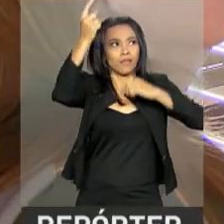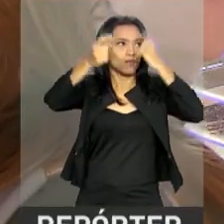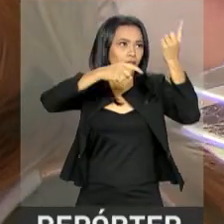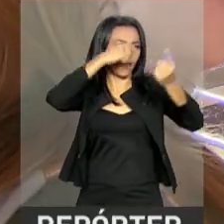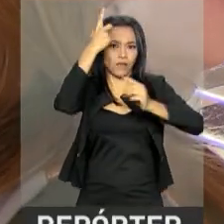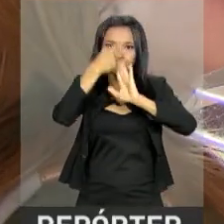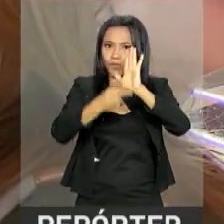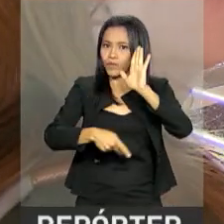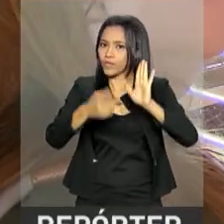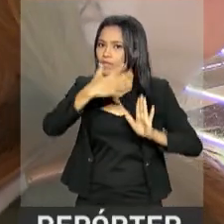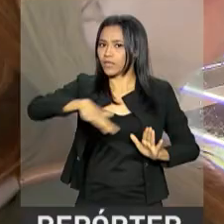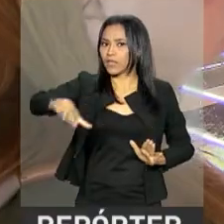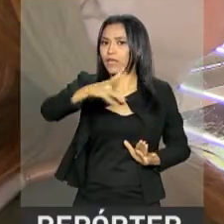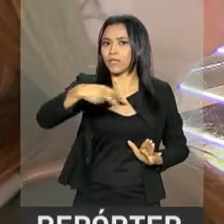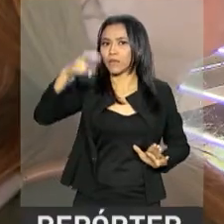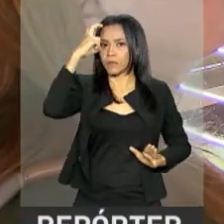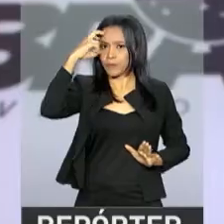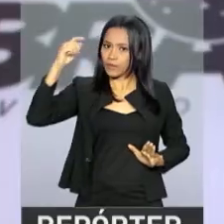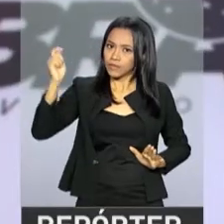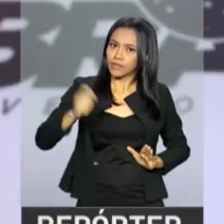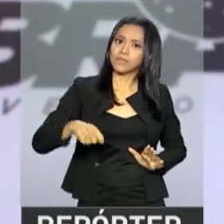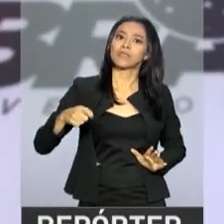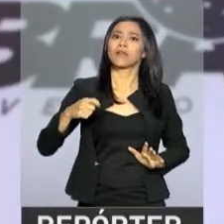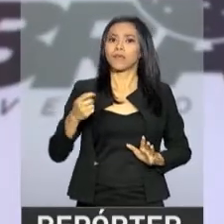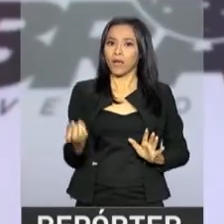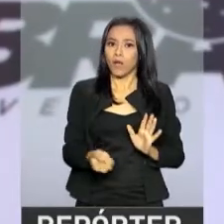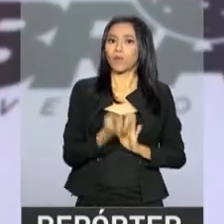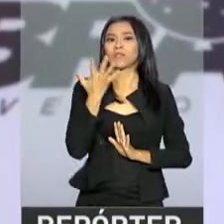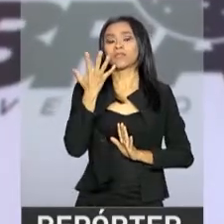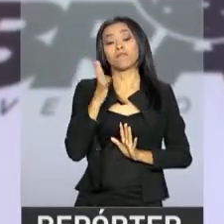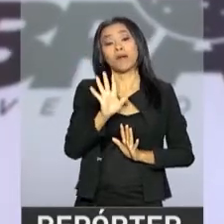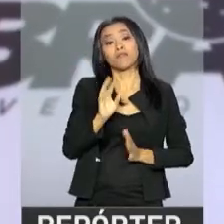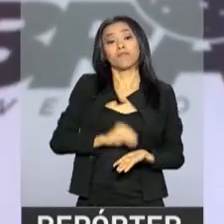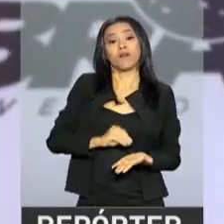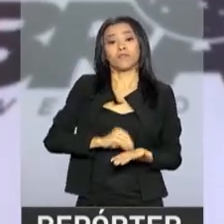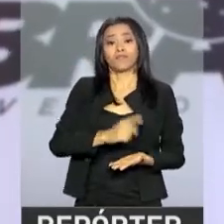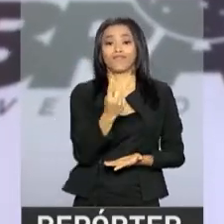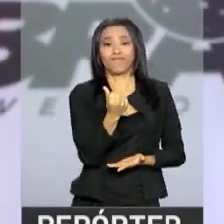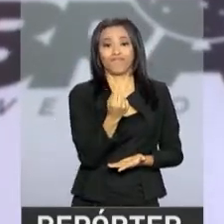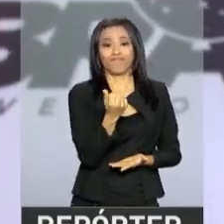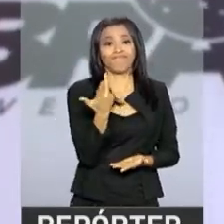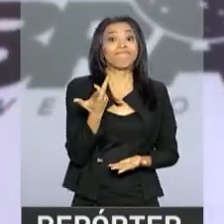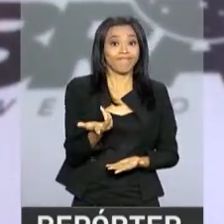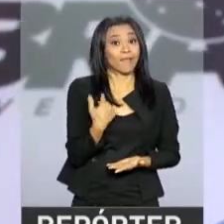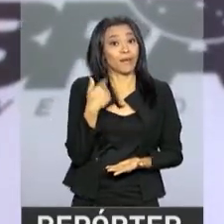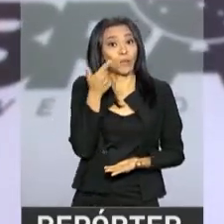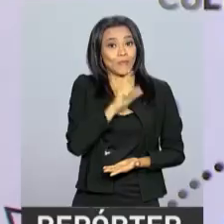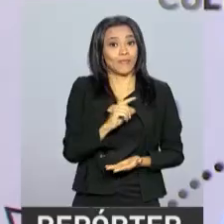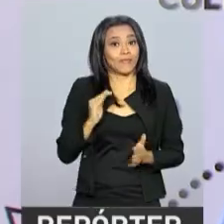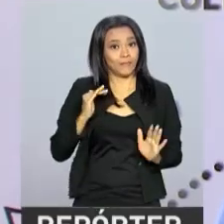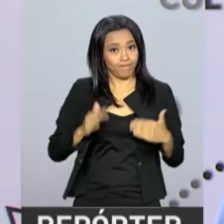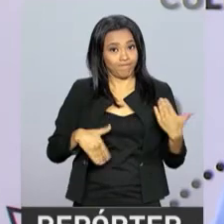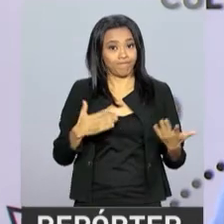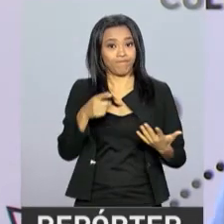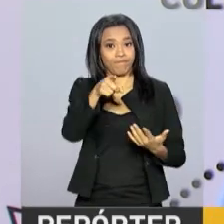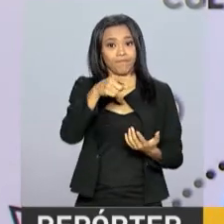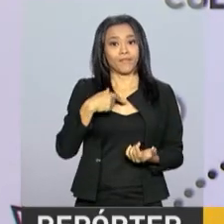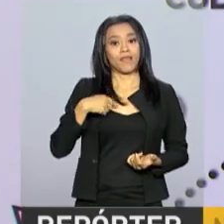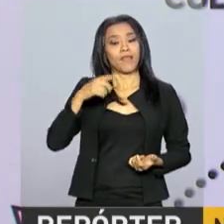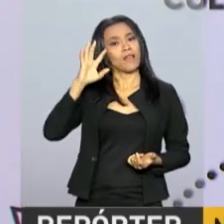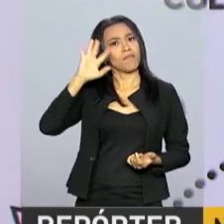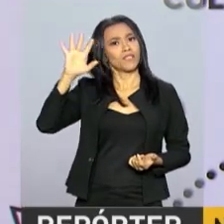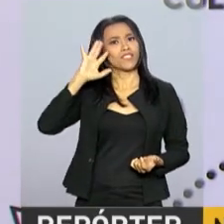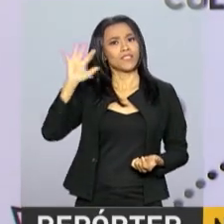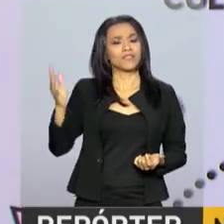que podem se tornar realidade mas falta capital para promover as suas produções imagino que é uma coisa que